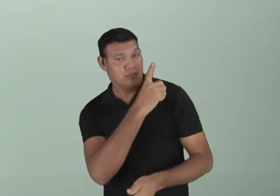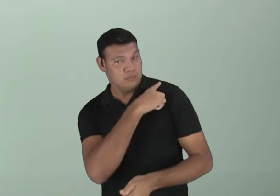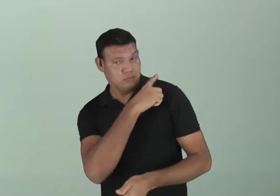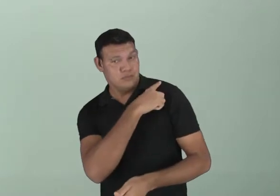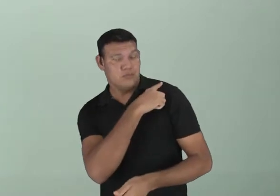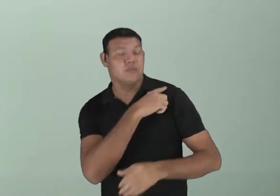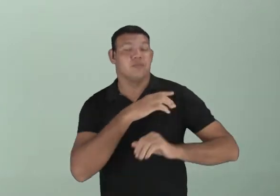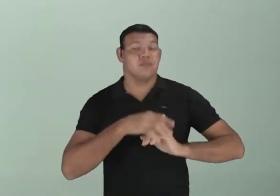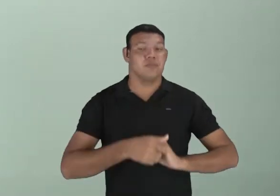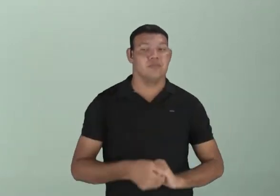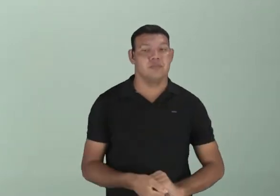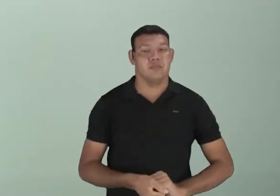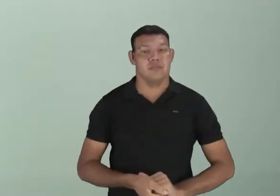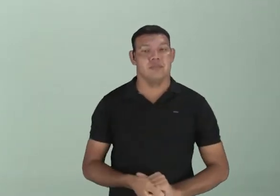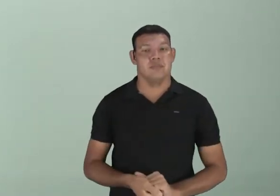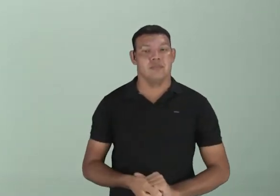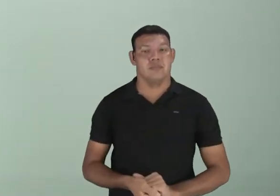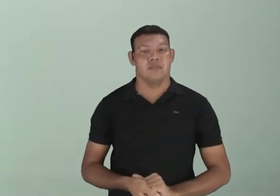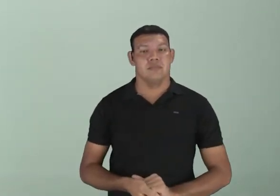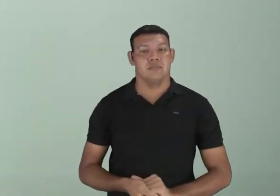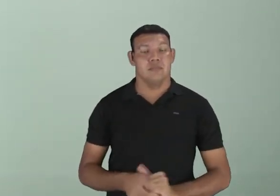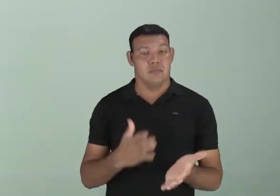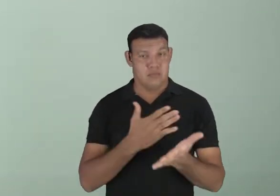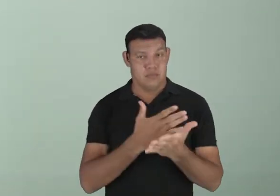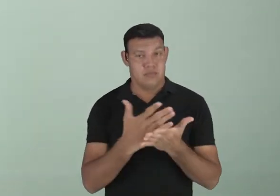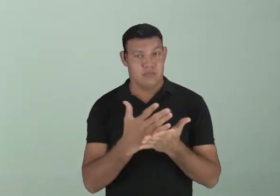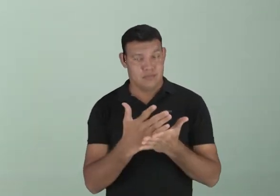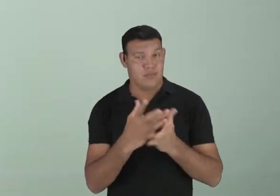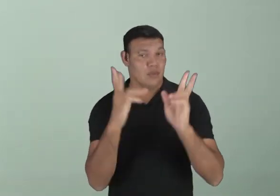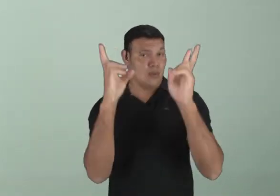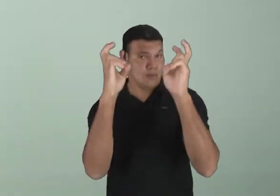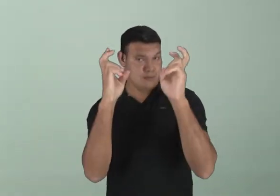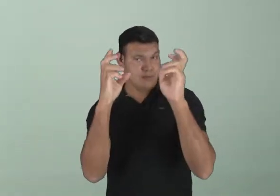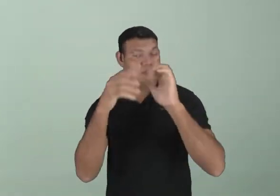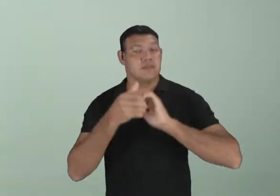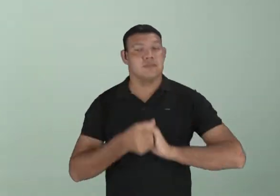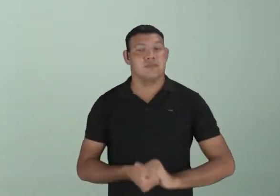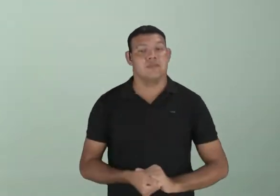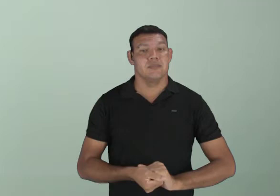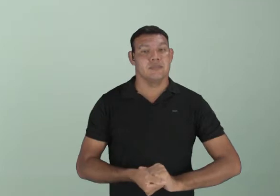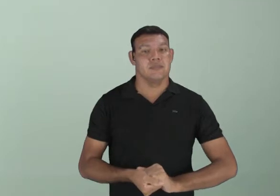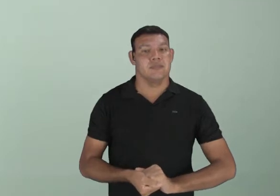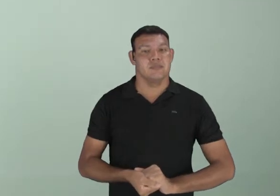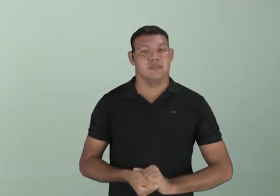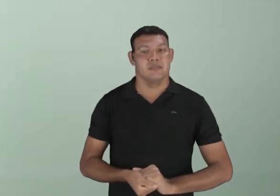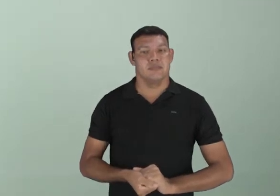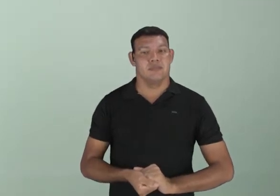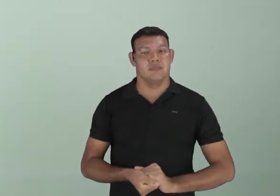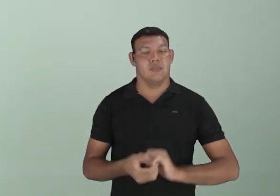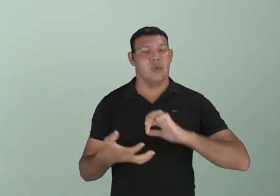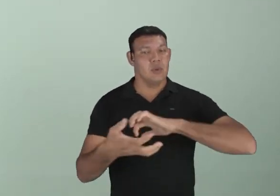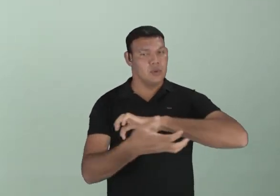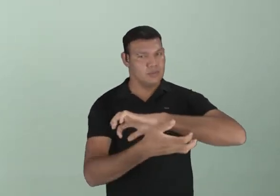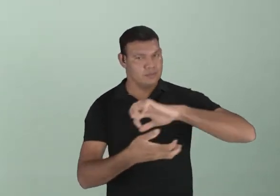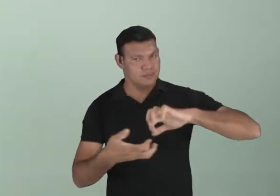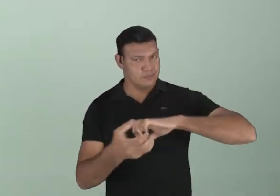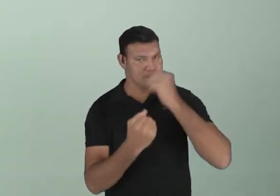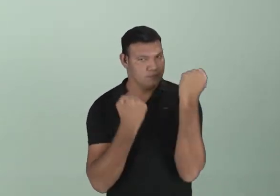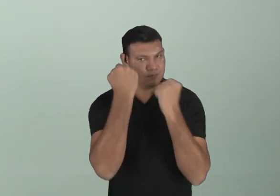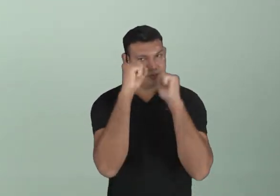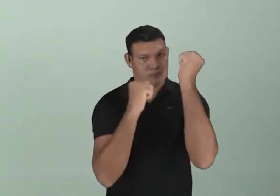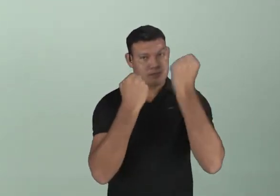primeira série do ensino médio. Vamos começar a tratar a respeito do nosso conteúdo? Revolução